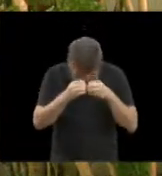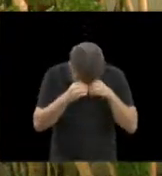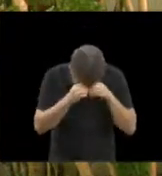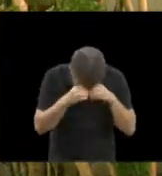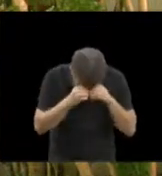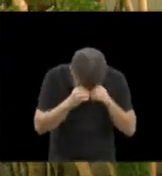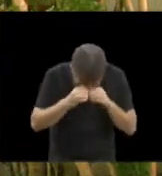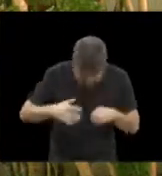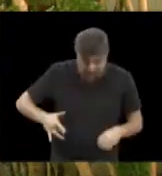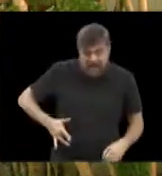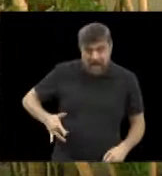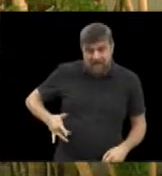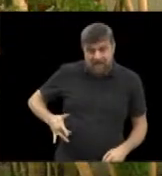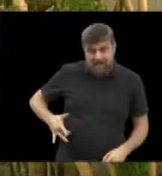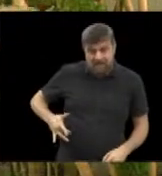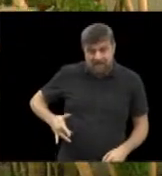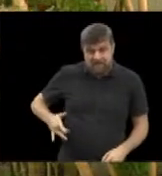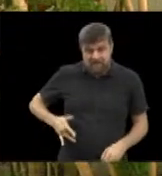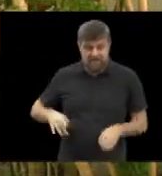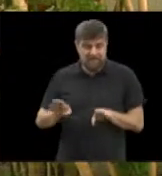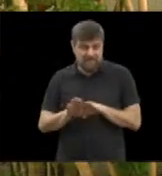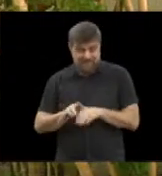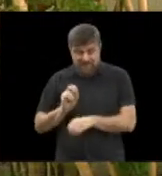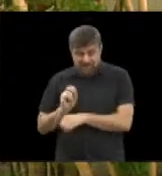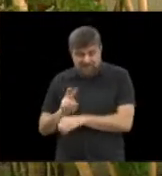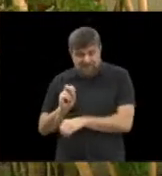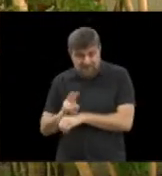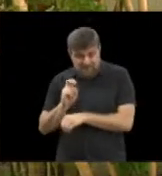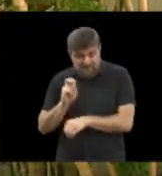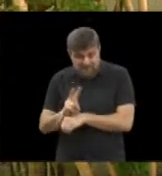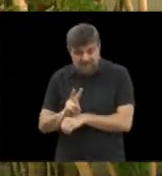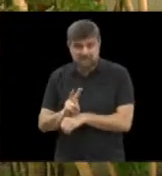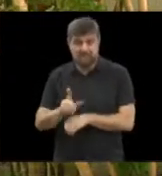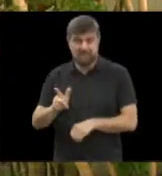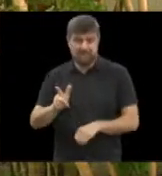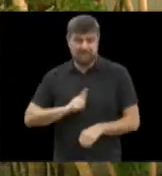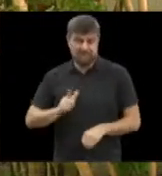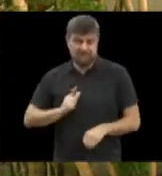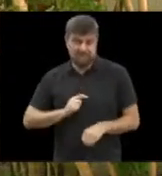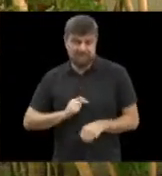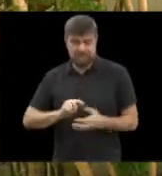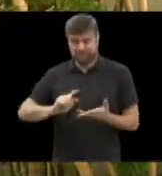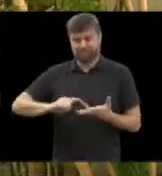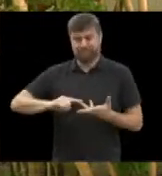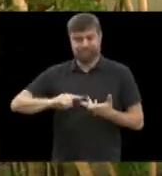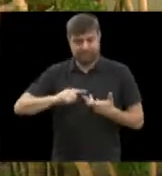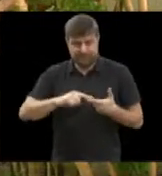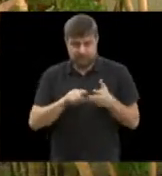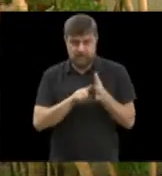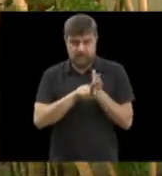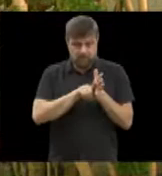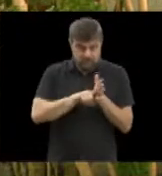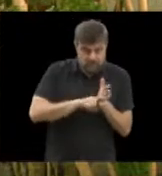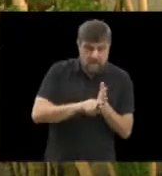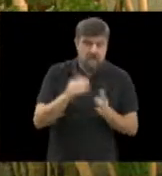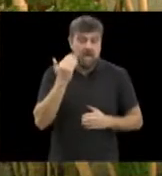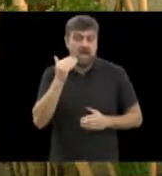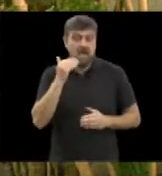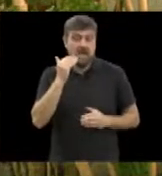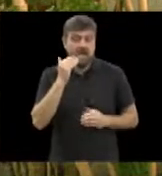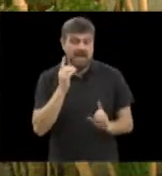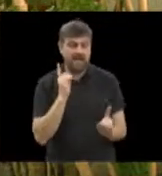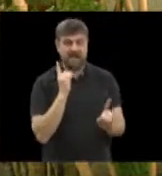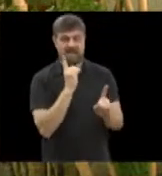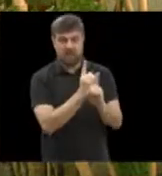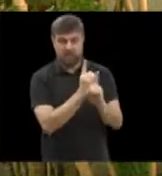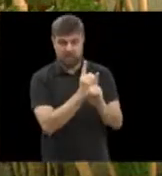uma hepatite, tem um citomegalovírus positivo, tem uma toxoplasmose. Você vai procurando defeito. A meta ali